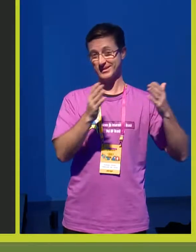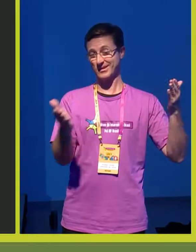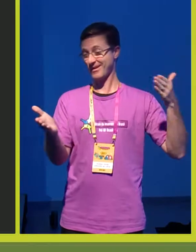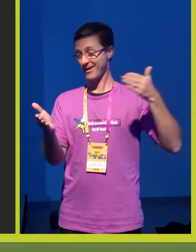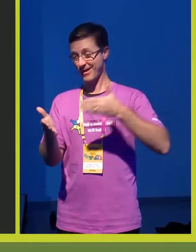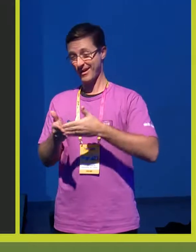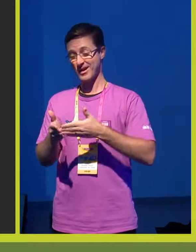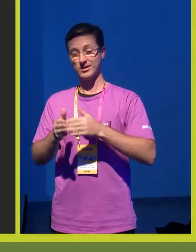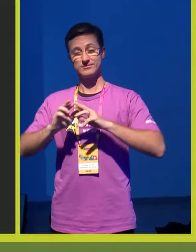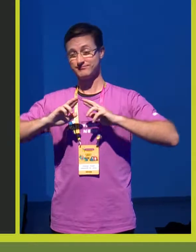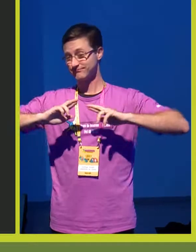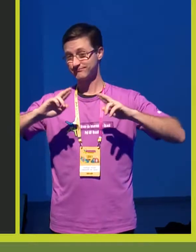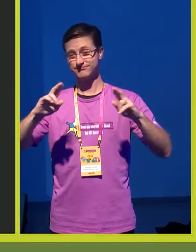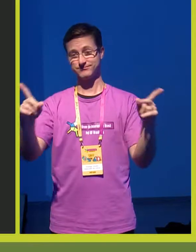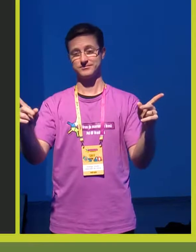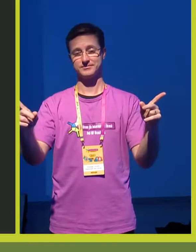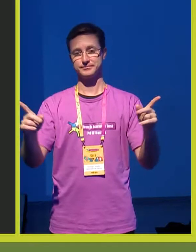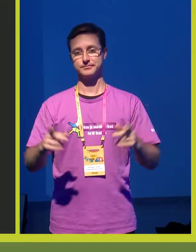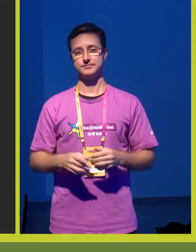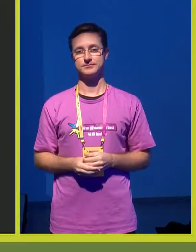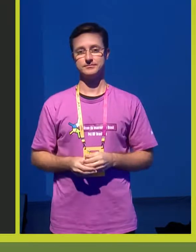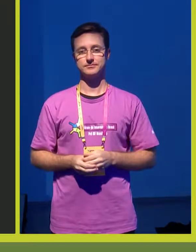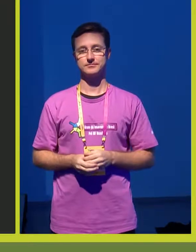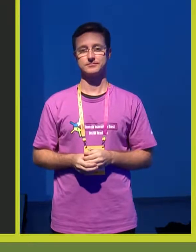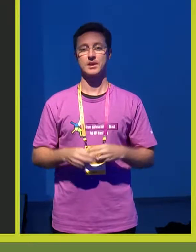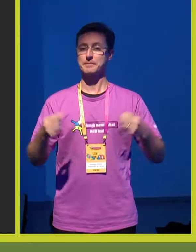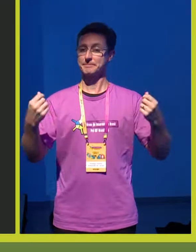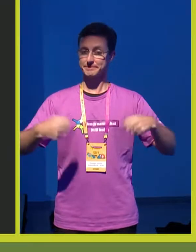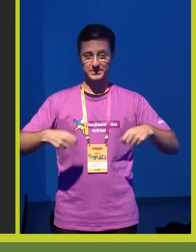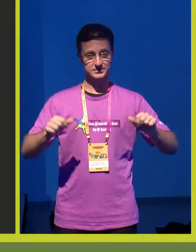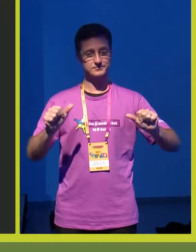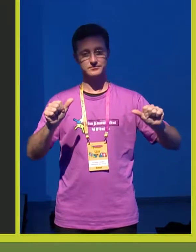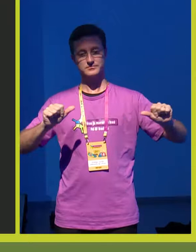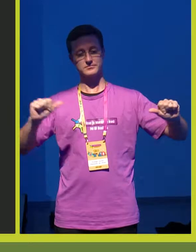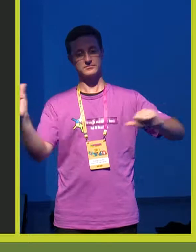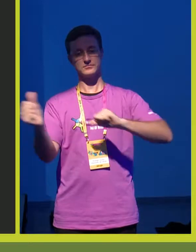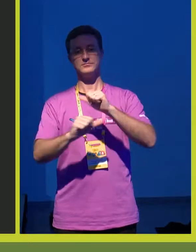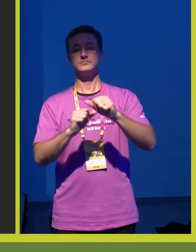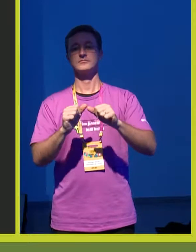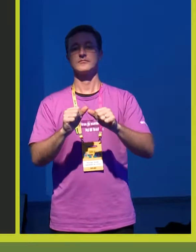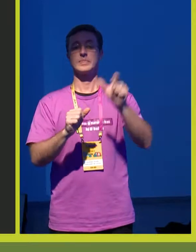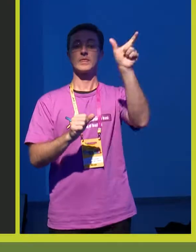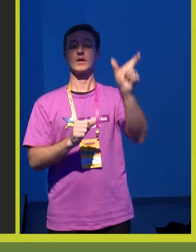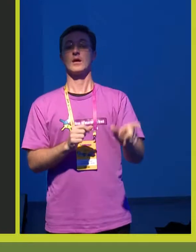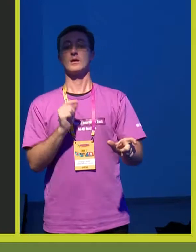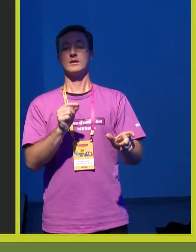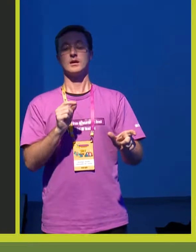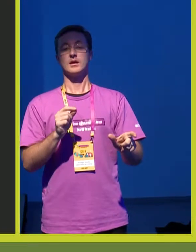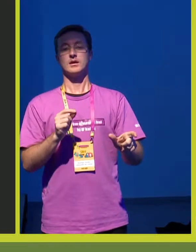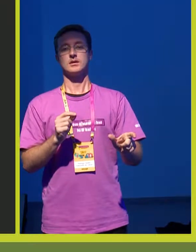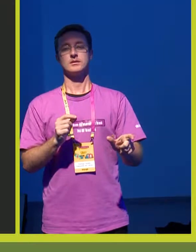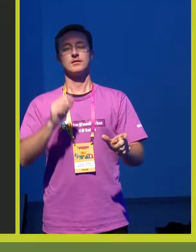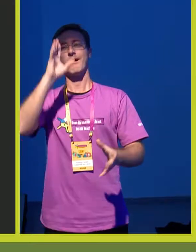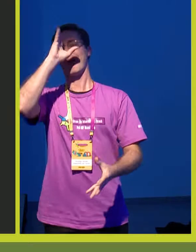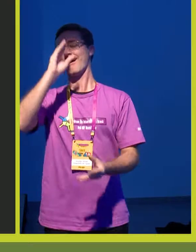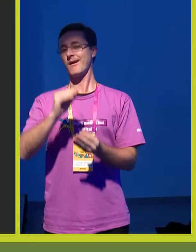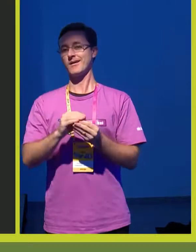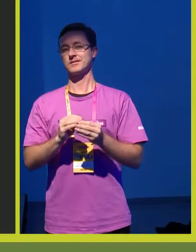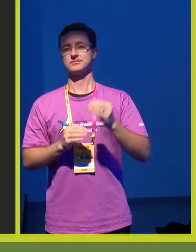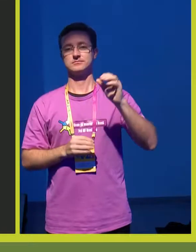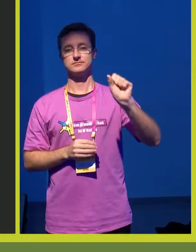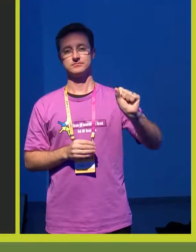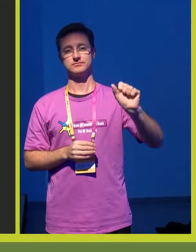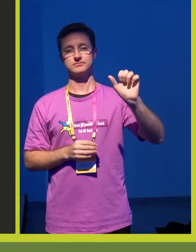Quem teve que tomar isso, mudar o rumo dessa conversa foi o STJ que em um julgado de 2016